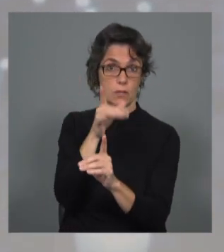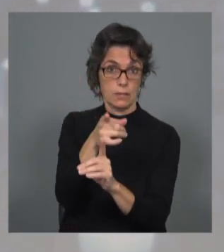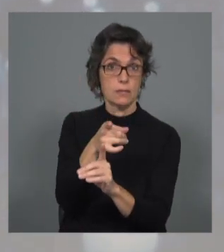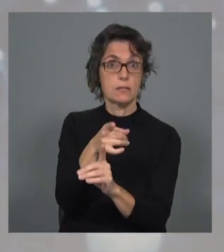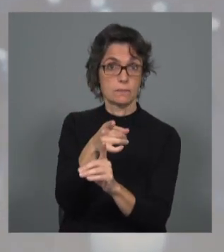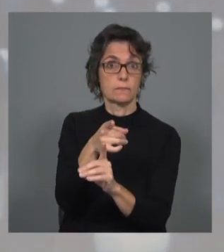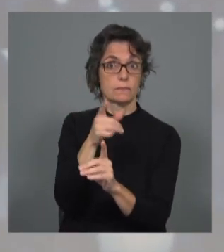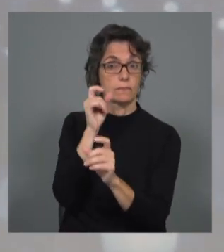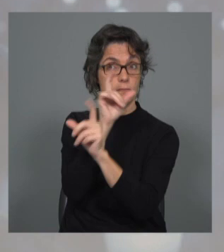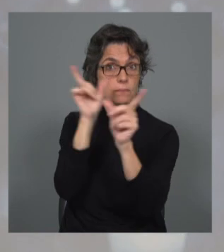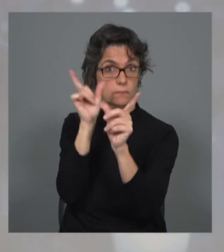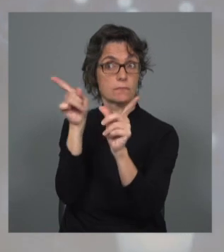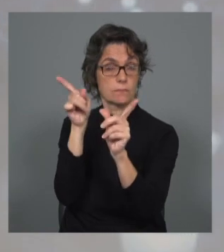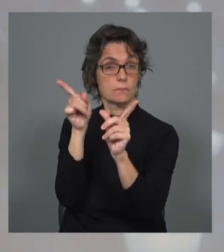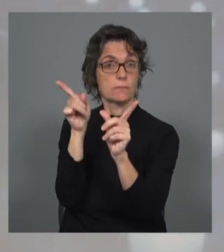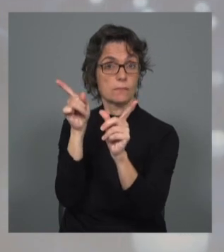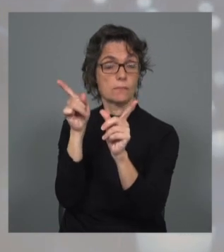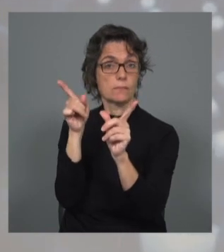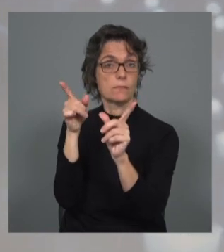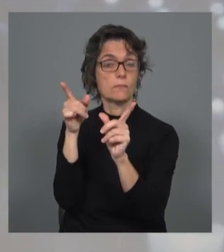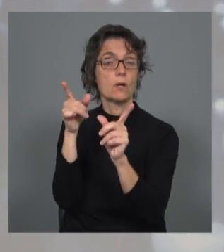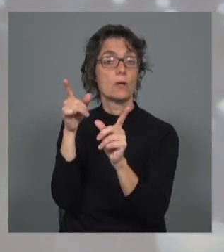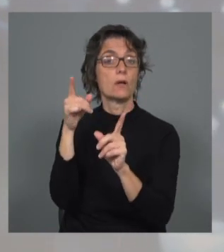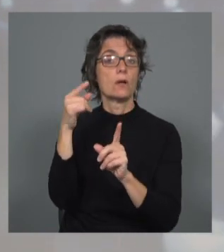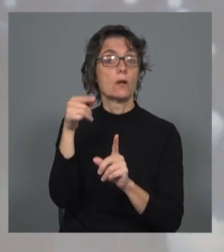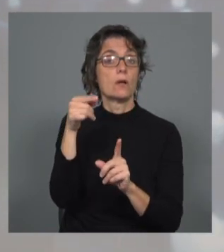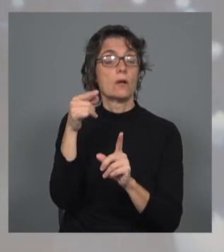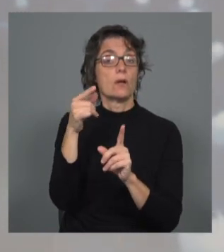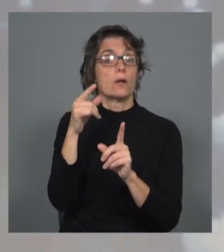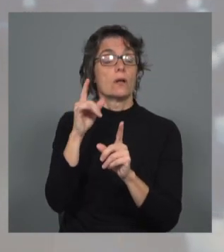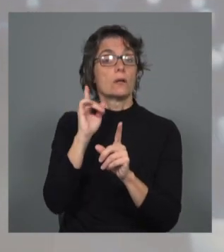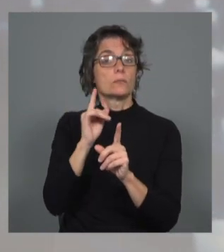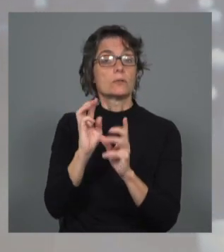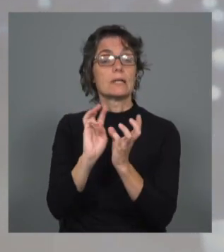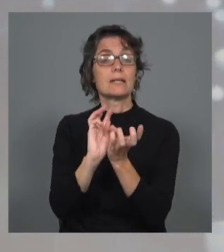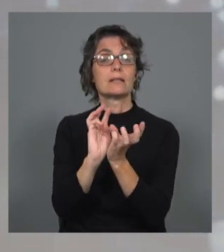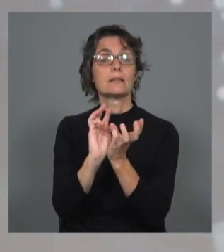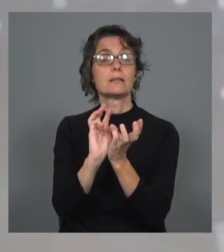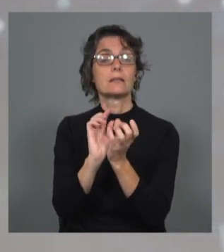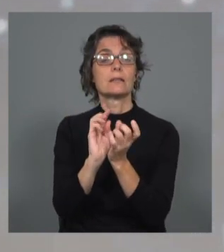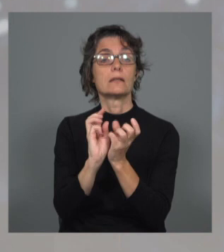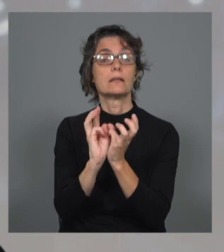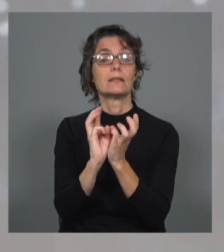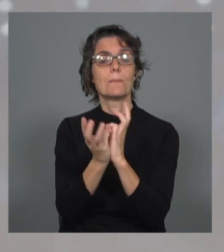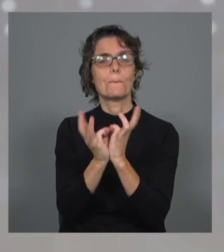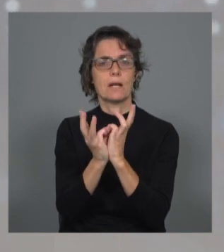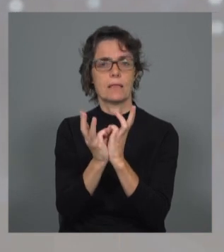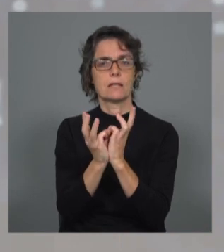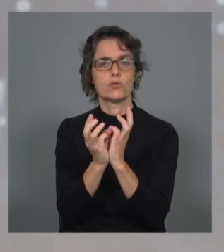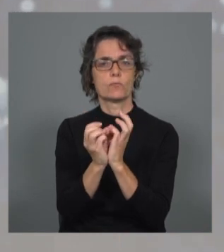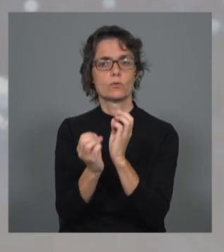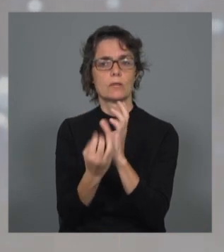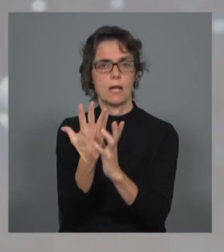forte, tendo em conta que devem ser constituídos mecanismos eficazes contra a desinformação. E aí o